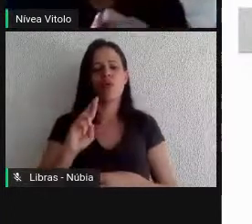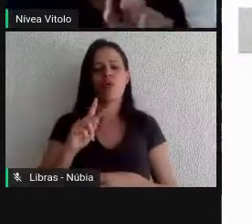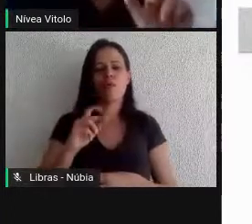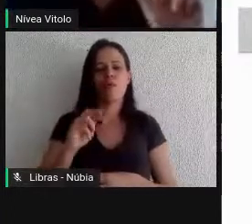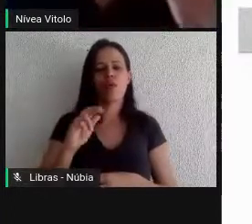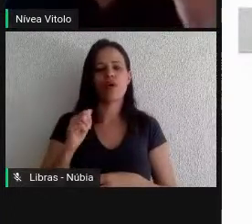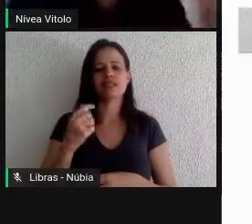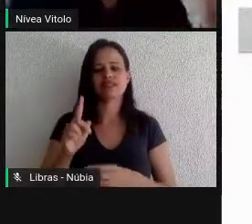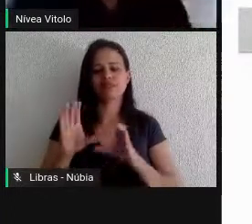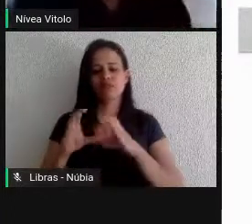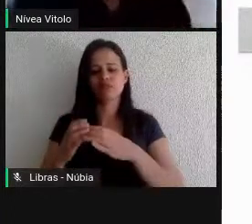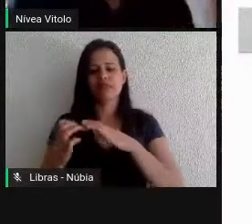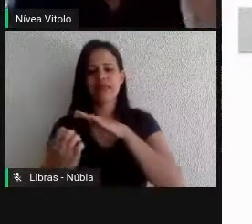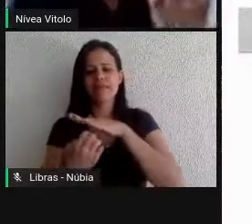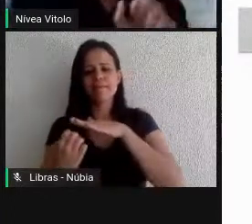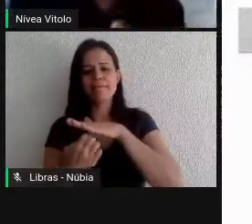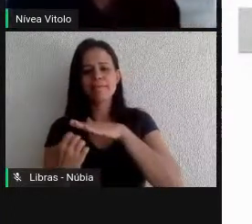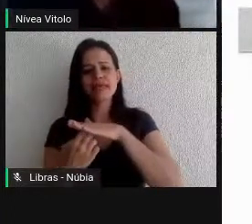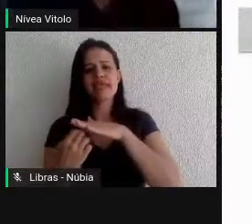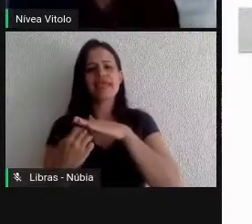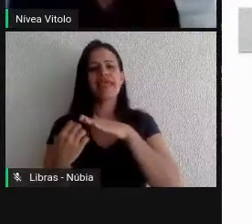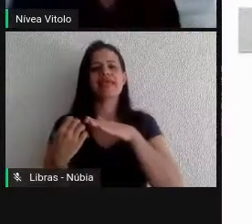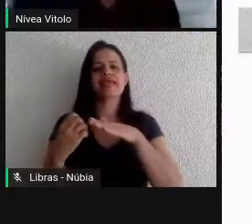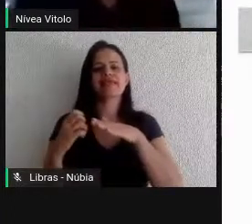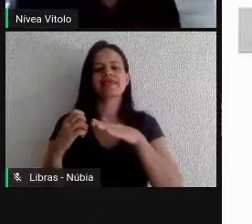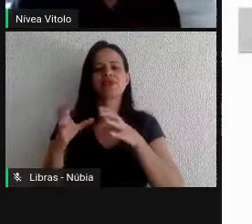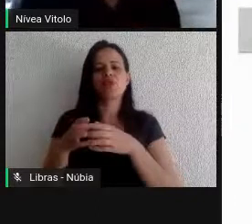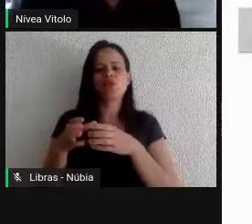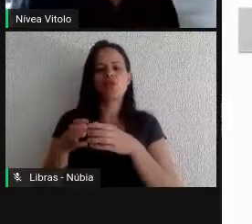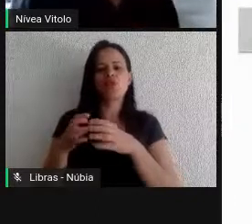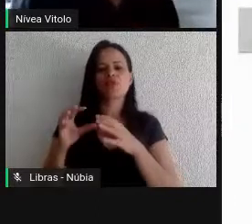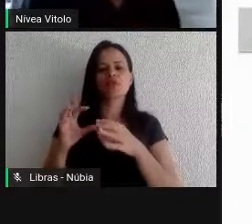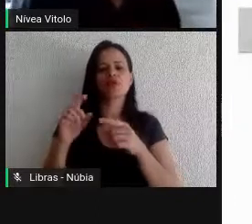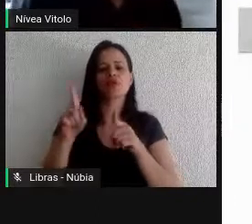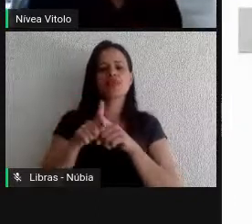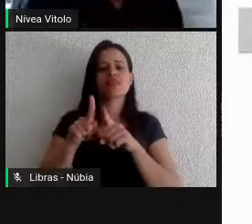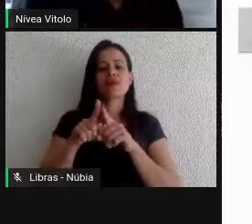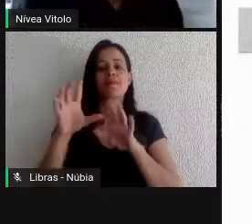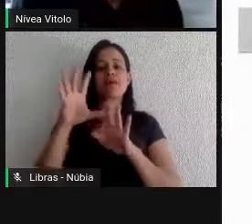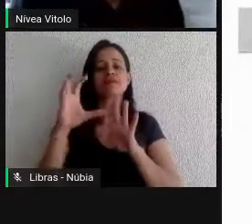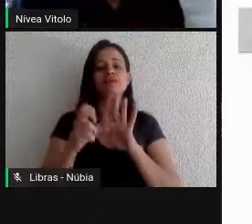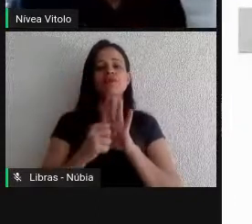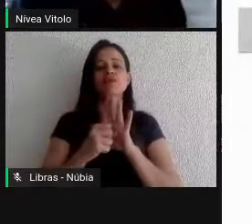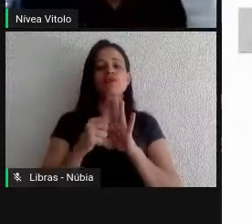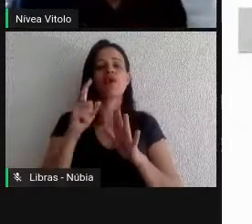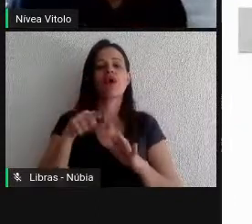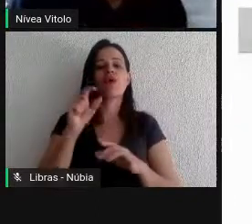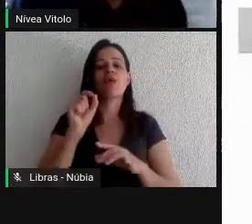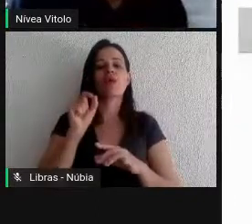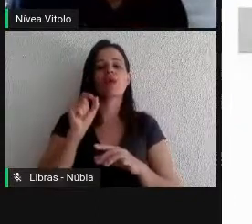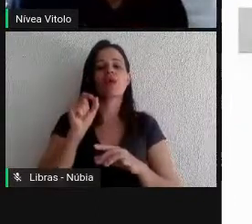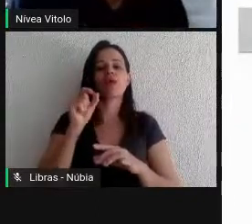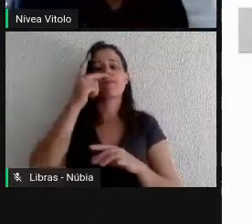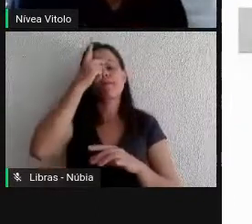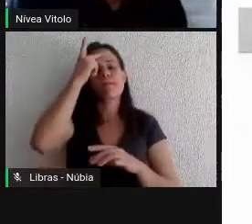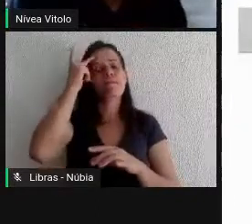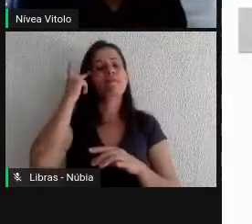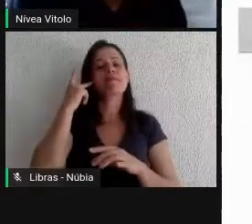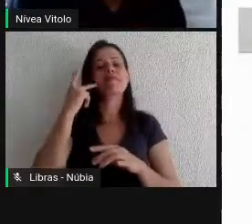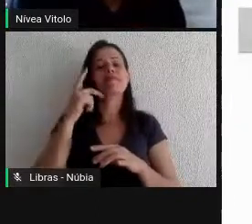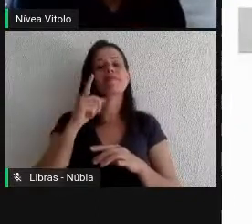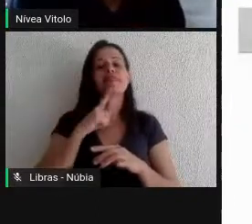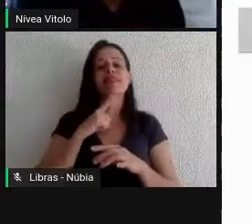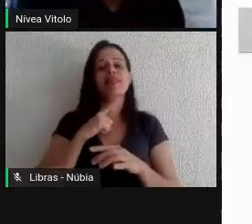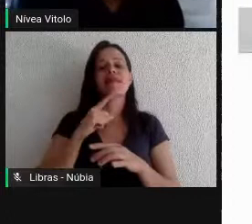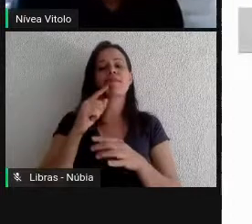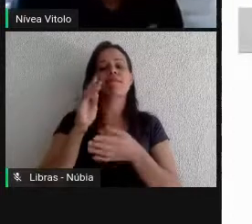empresas, grupos vulneráveis, e eu queria dar uma atenção especial aos simbólicos. Os benefícios simbólicos são aqueles que não